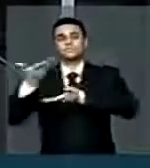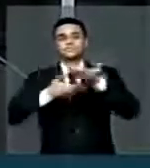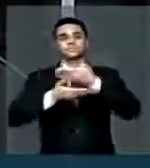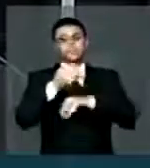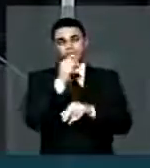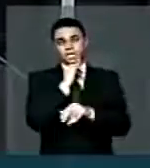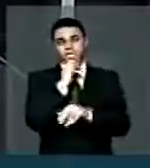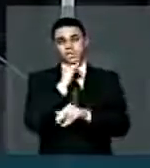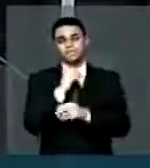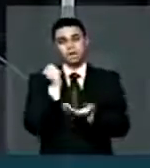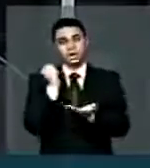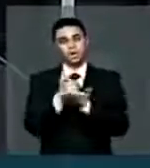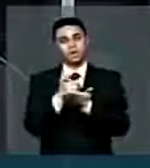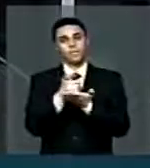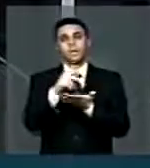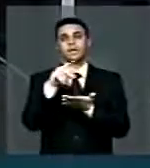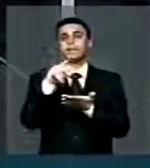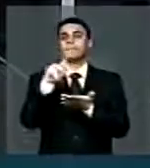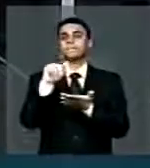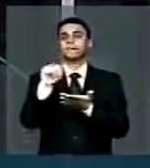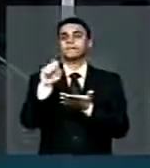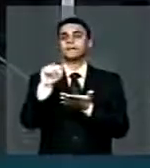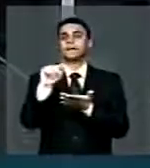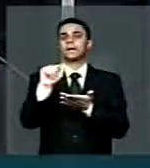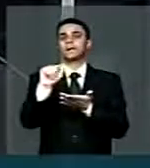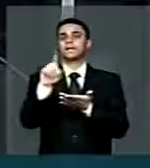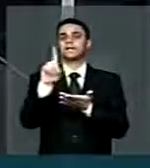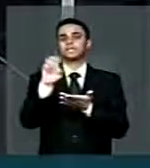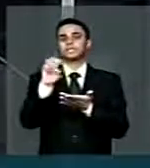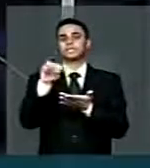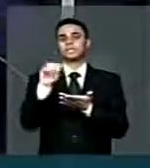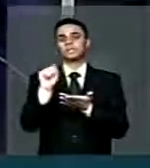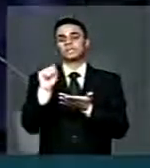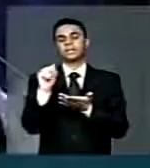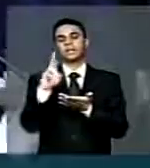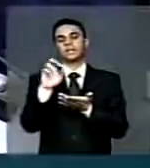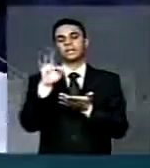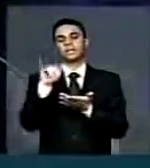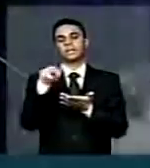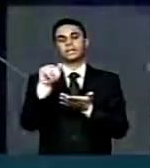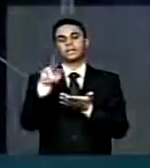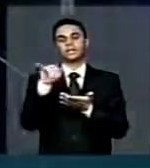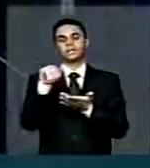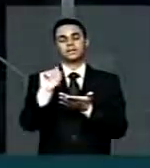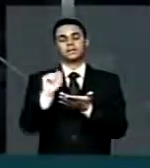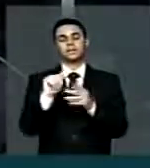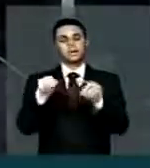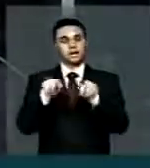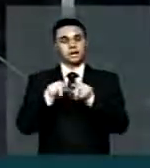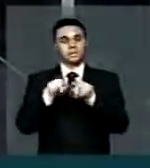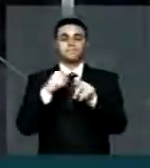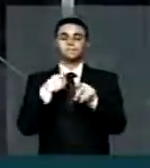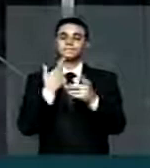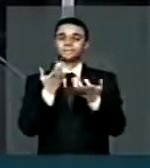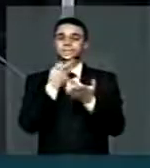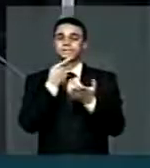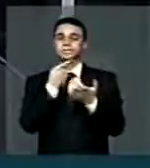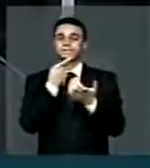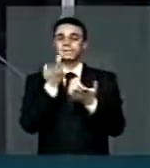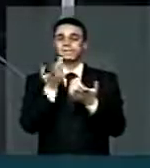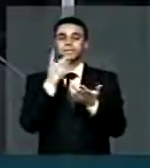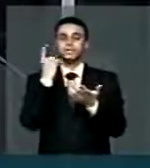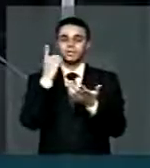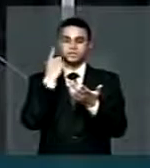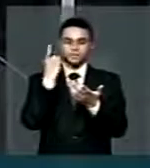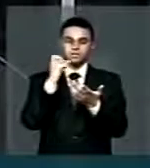por exemplo, a compra da refinaria em Pasadena. E vou me deter,